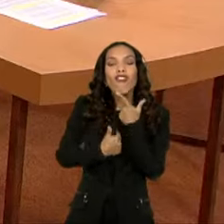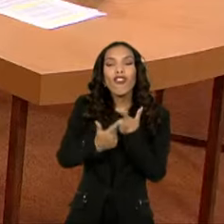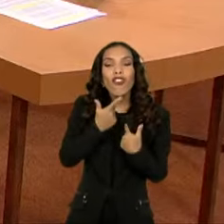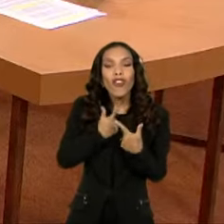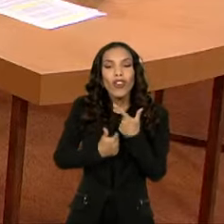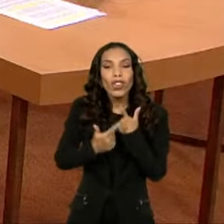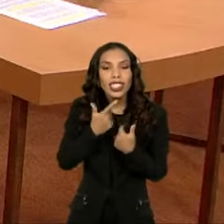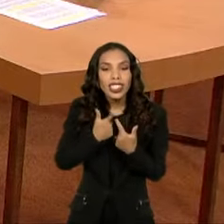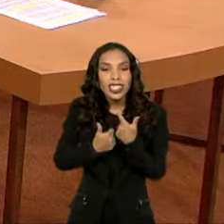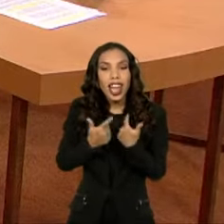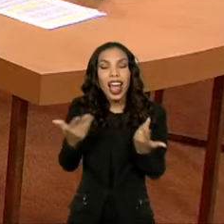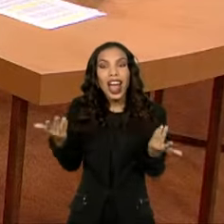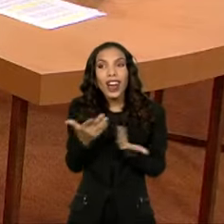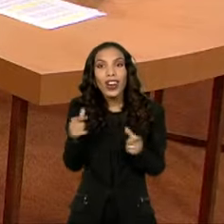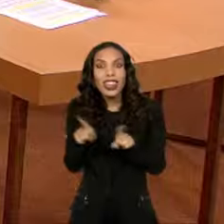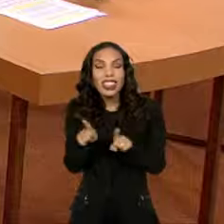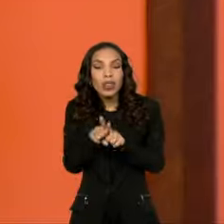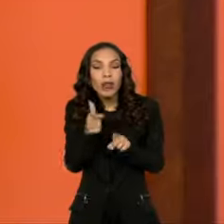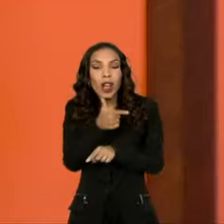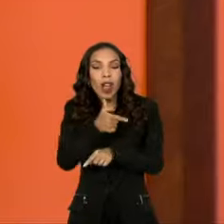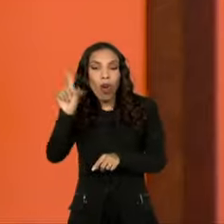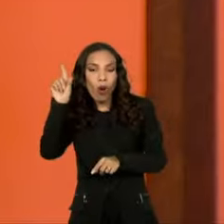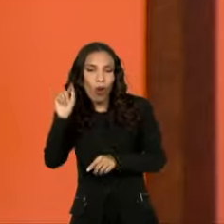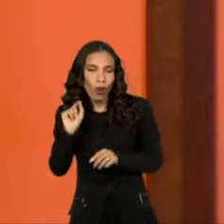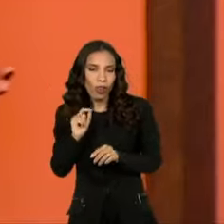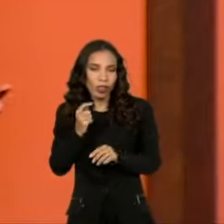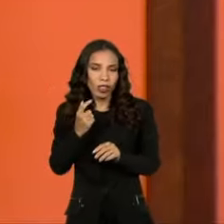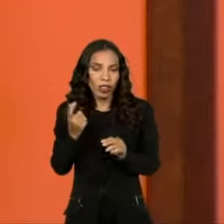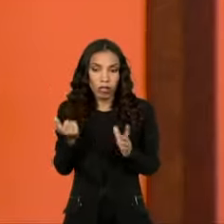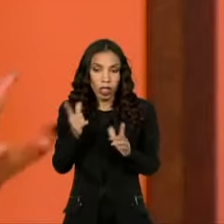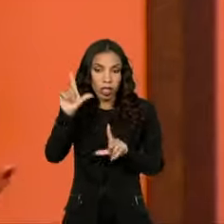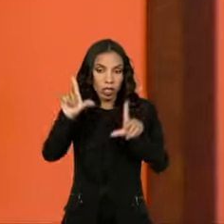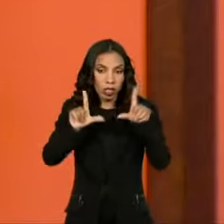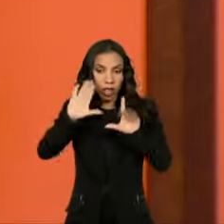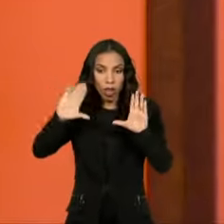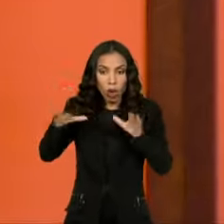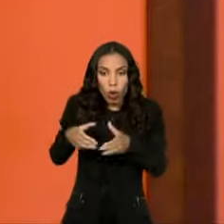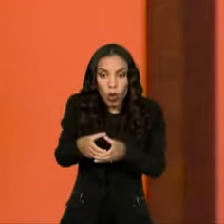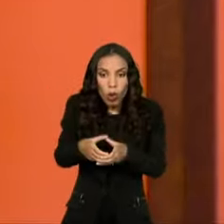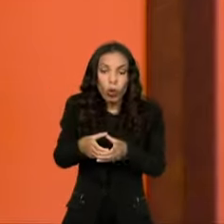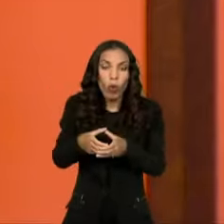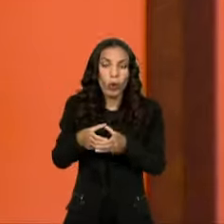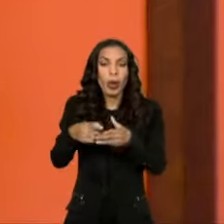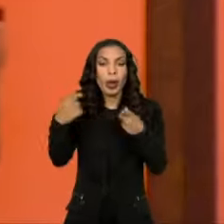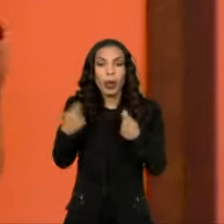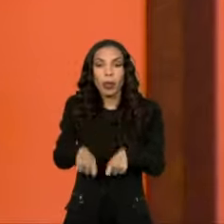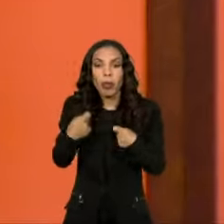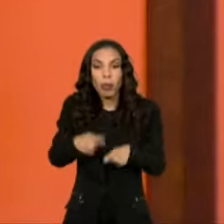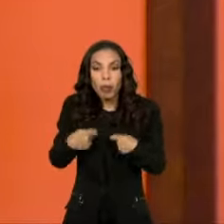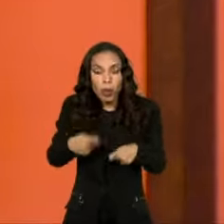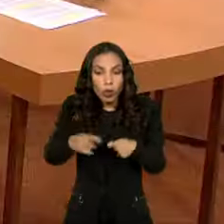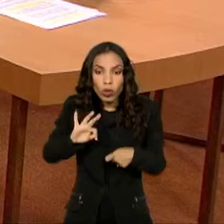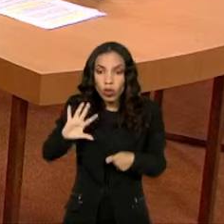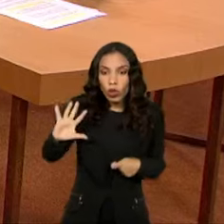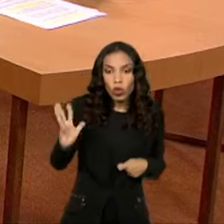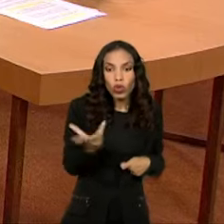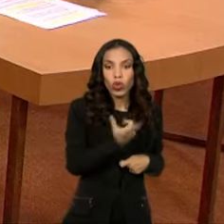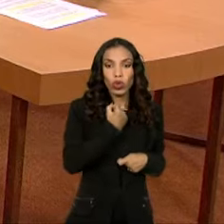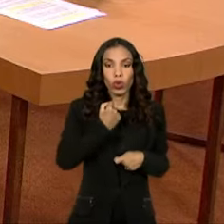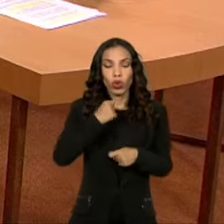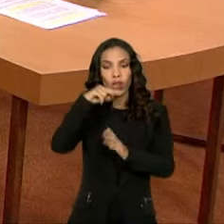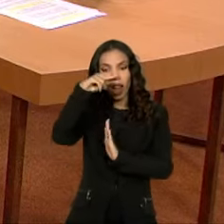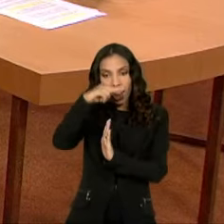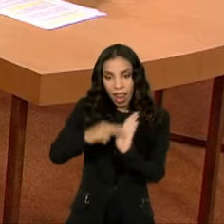agora é outra carta de intenções. Mas você sabe, televisão é conjunto, é grupo. É equipe. Então você precisa muito de todo mundo lendo